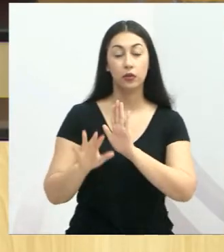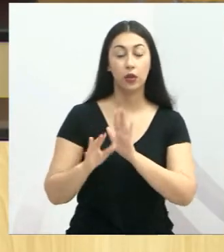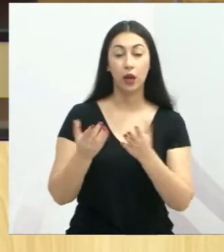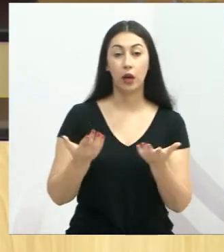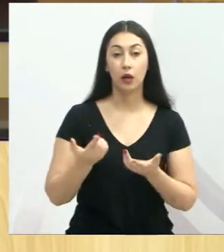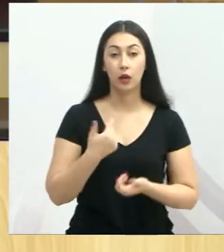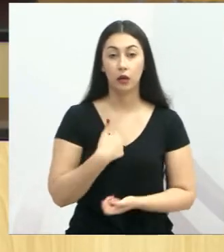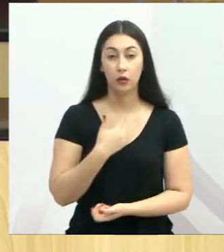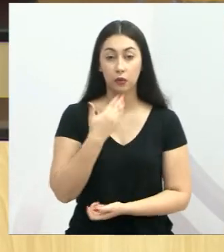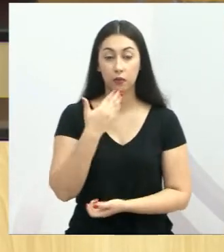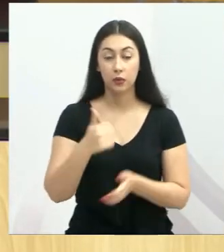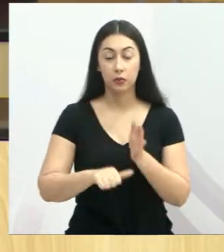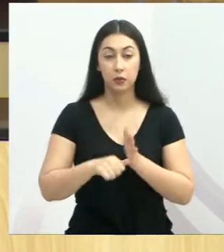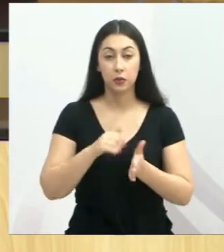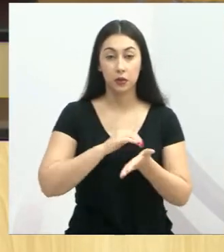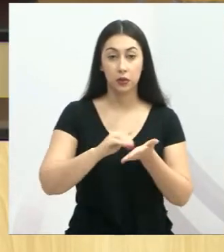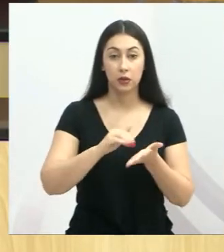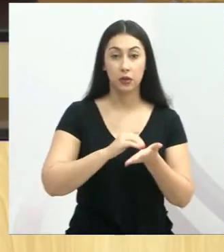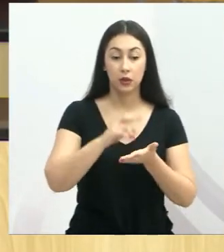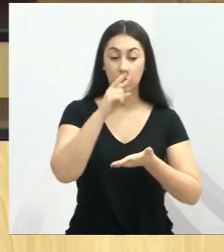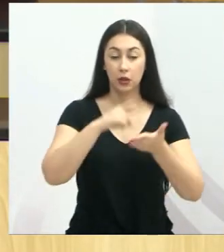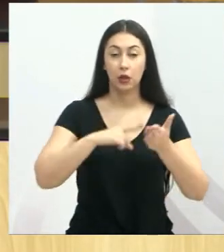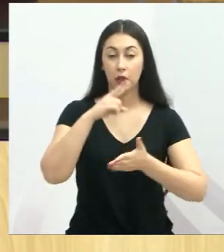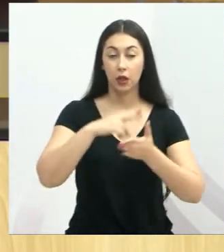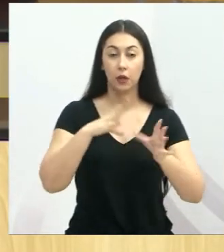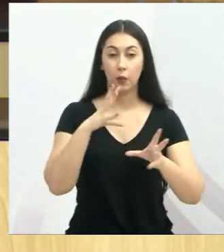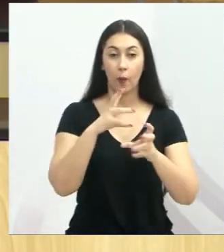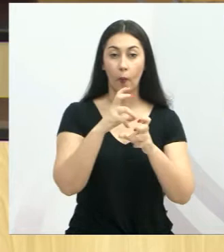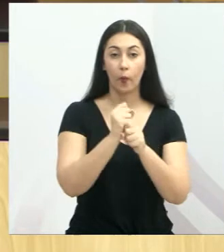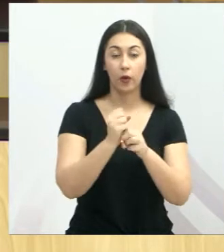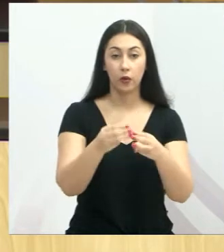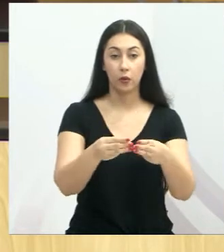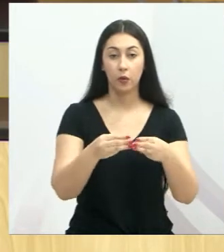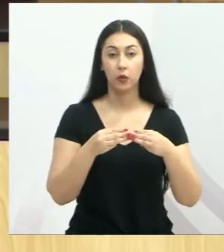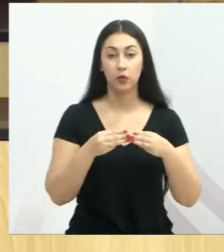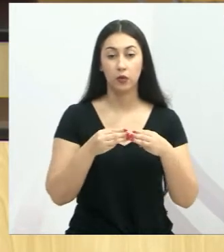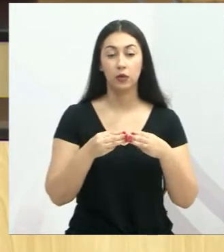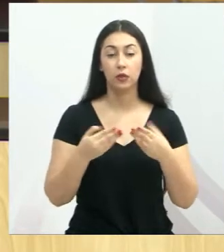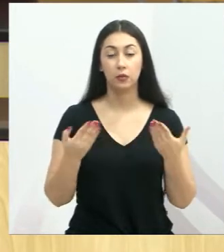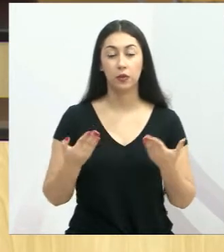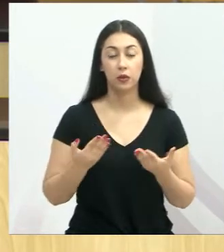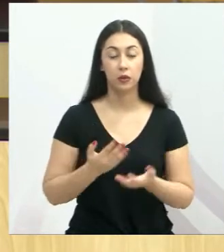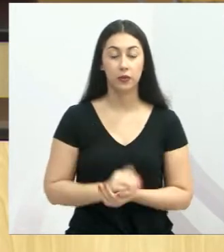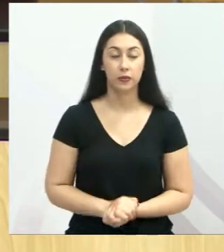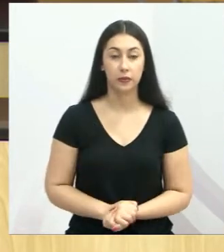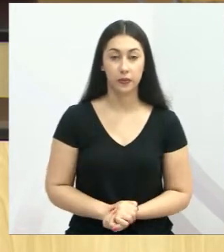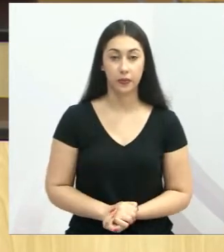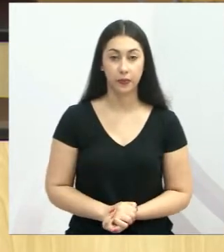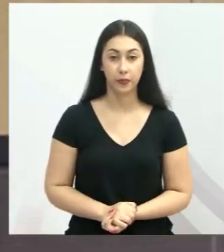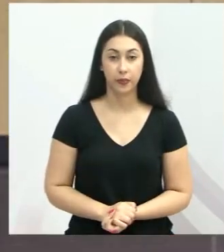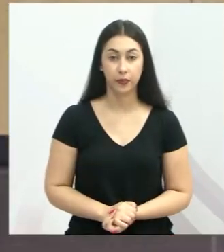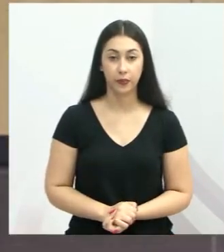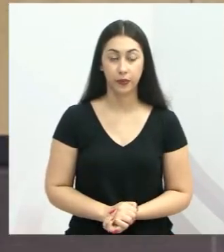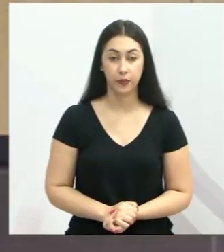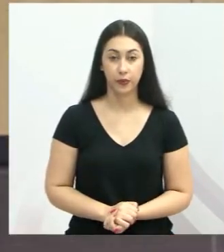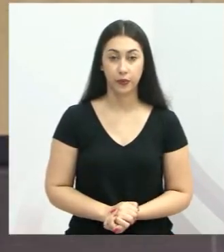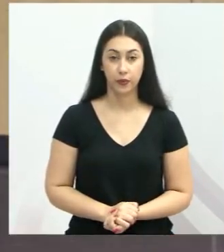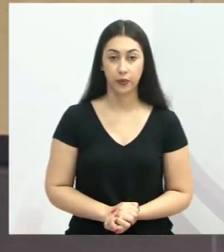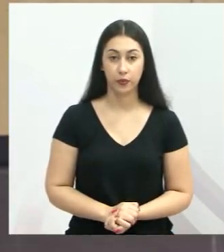solicito ao primeiro secretário que faça a leitura da síntese das moções protocolado para esta sessão.